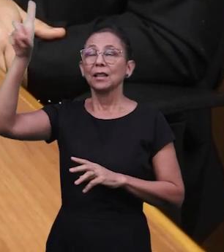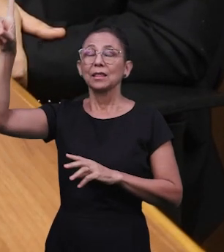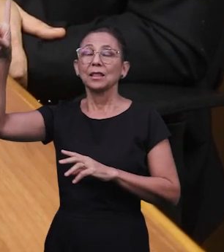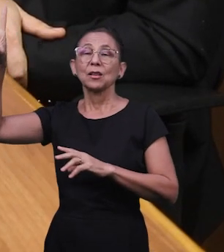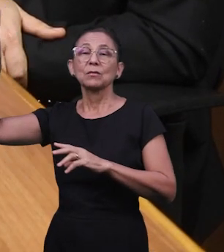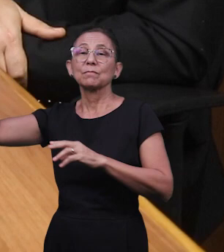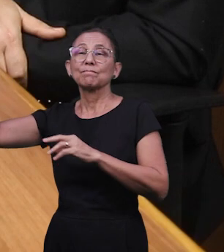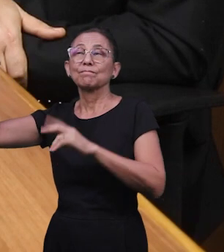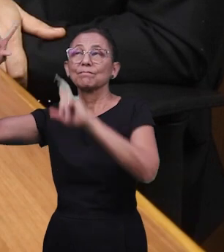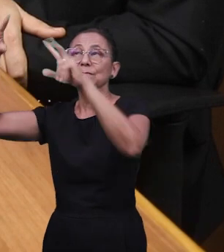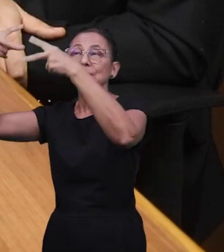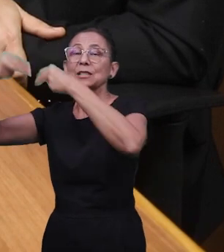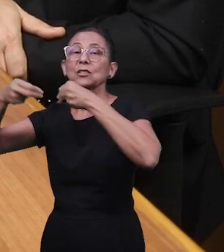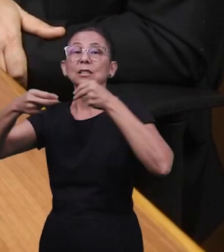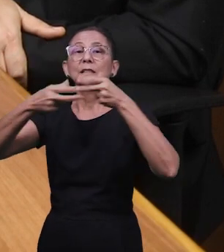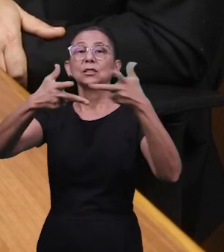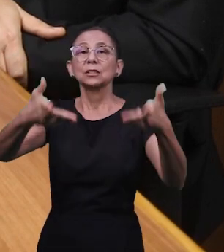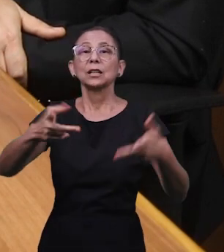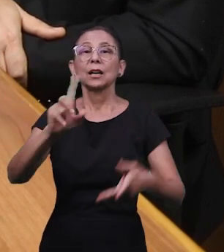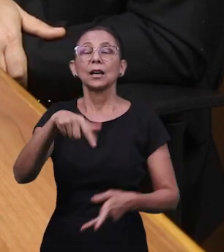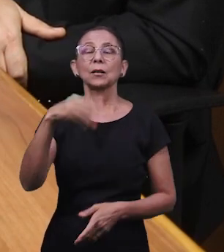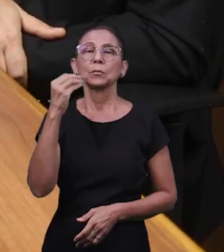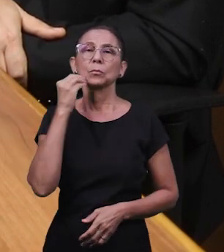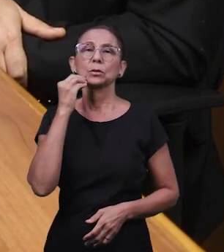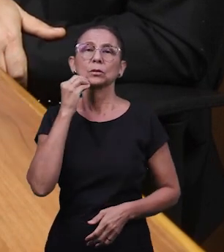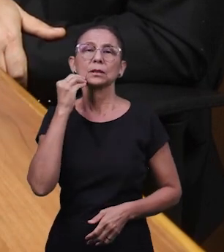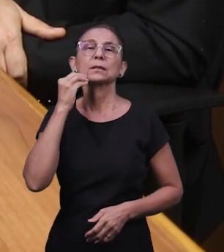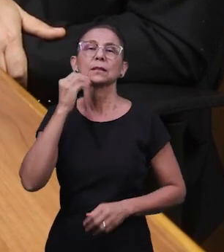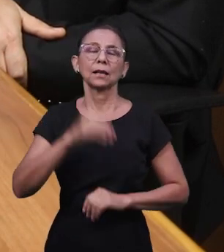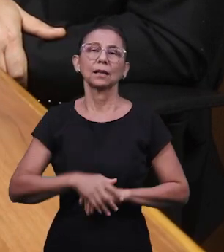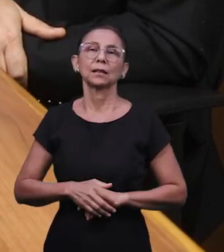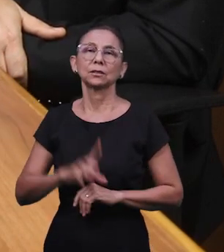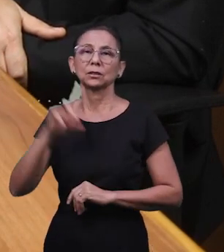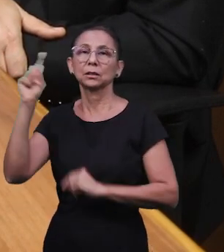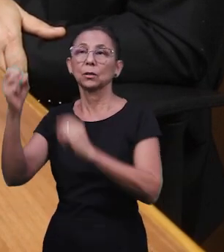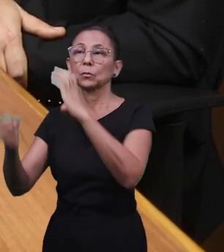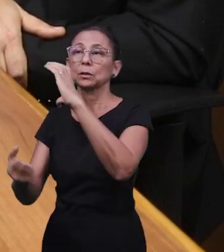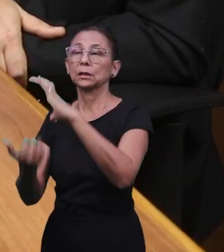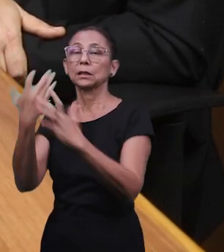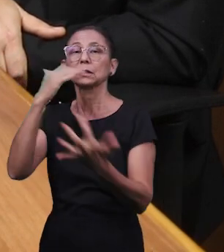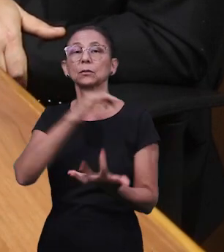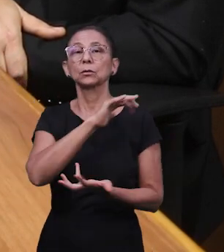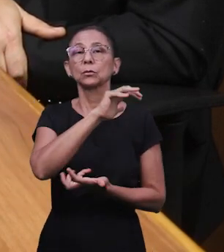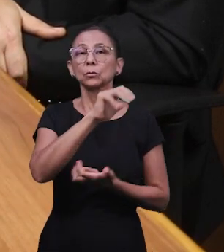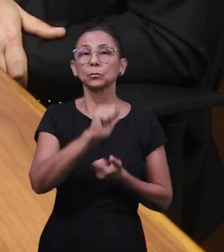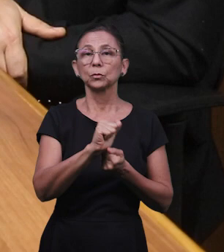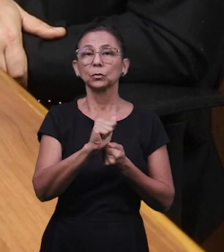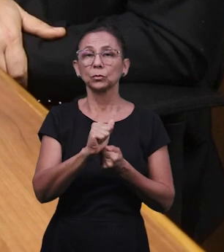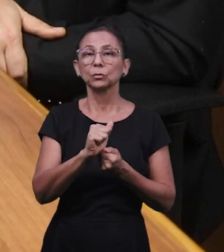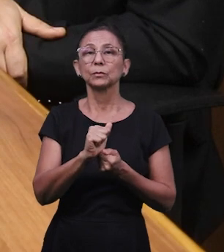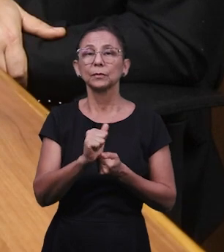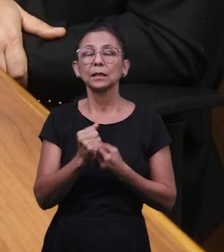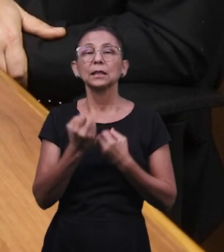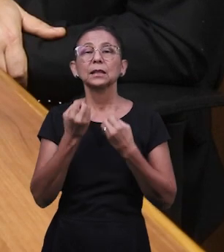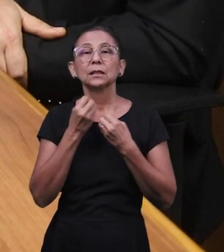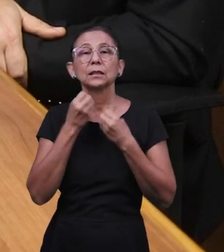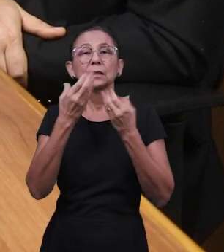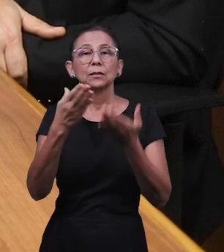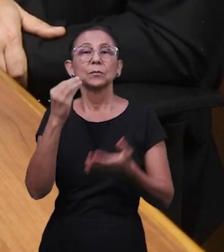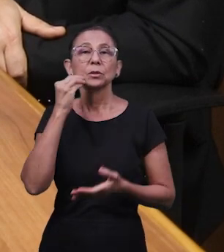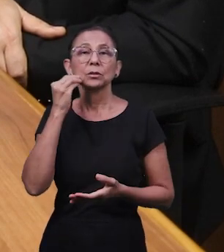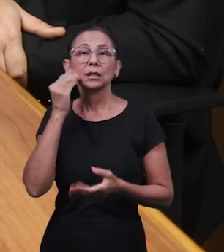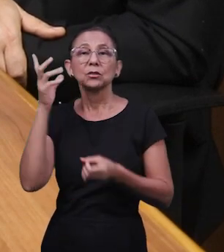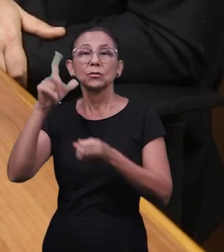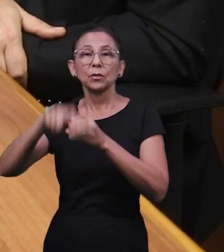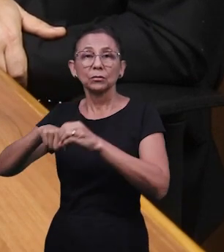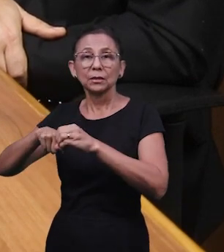deu. É a chance, é a oportunidade que o Criador nos deu de voltar aos braços